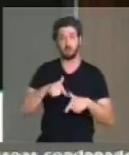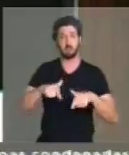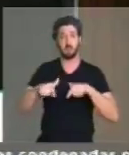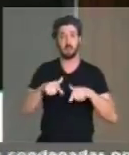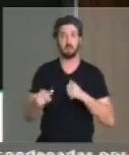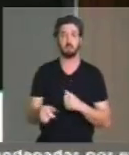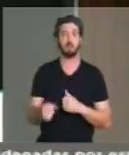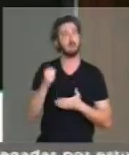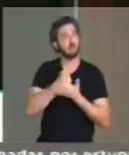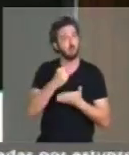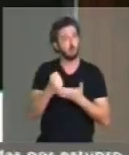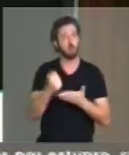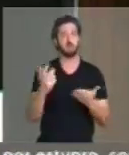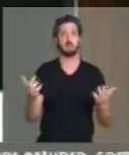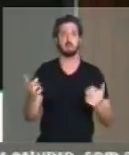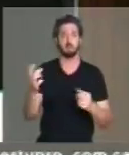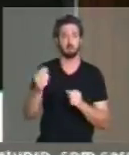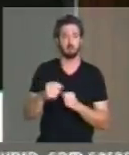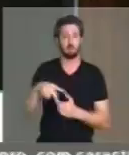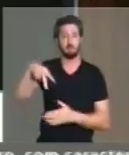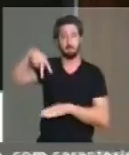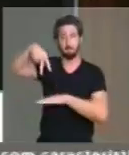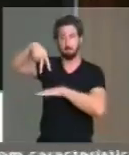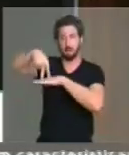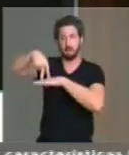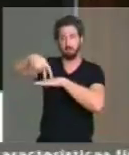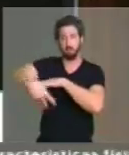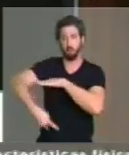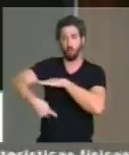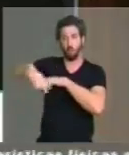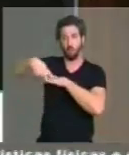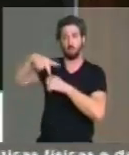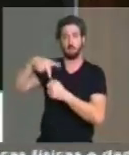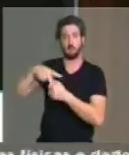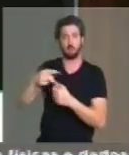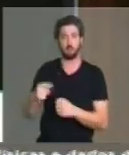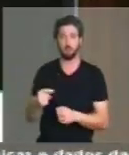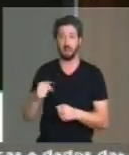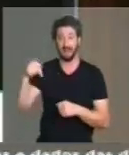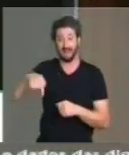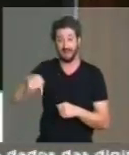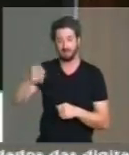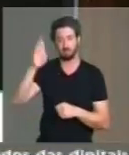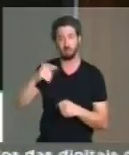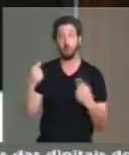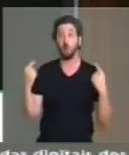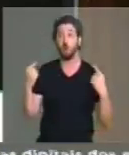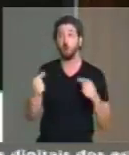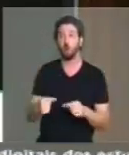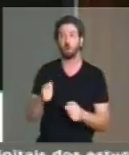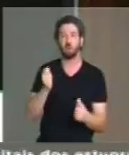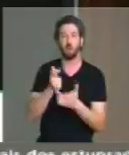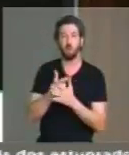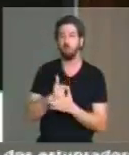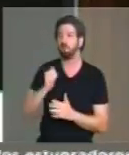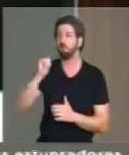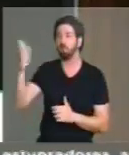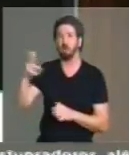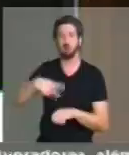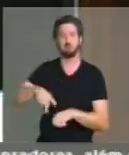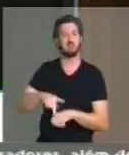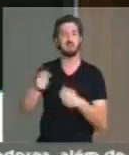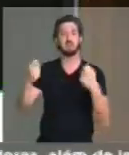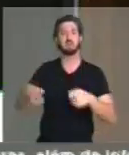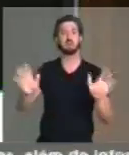e contratando plataformas no Brasil. Nós somos contrários a comprar plataforma fora